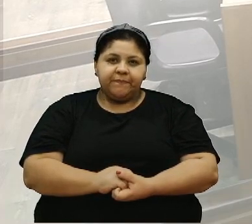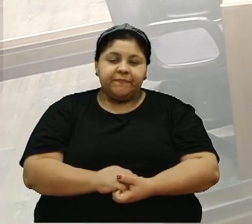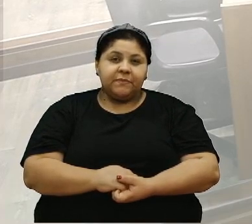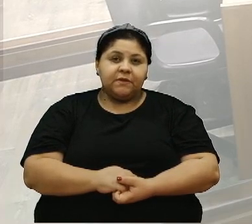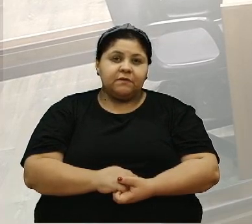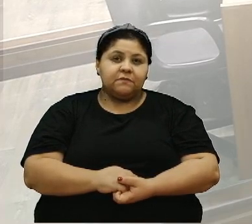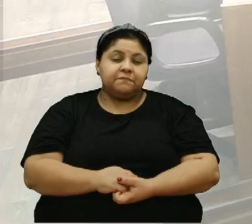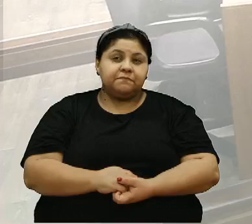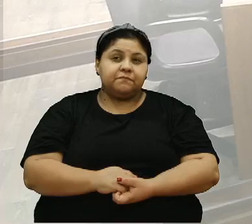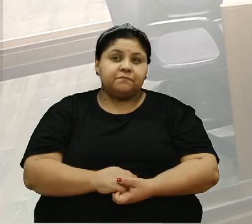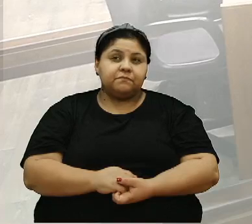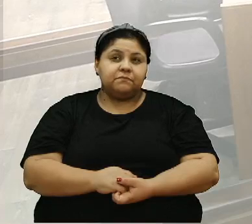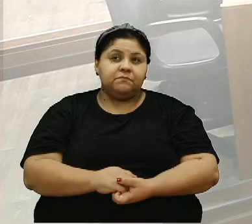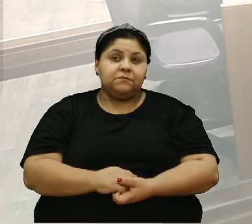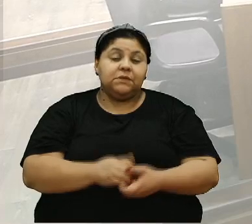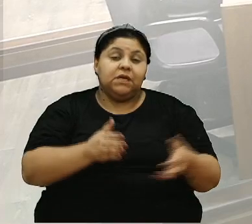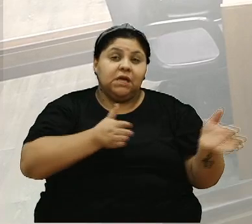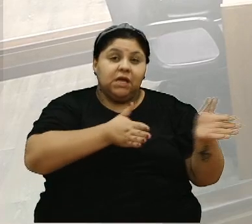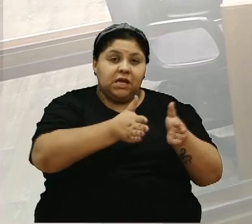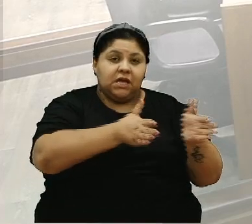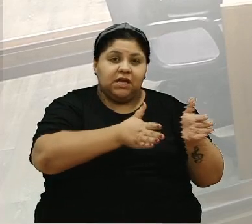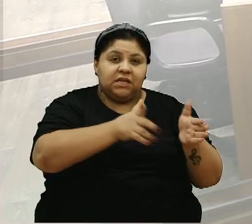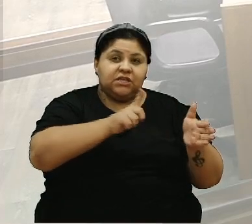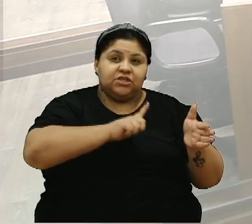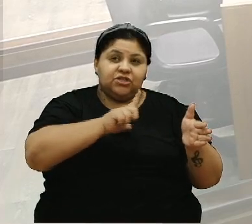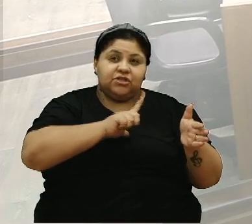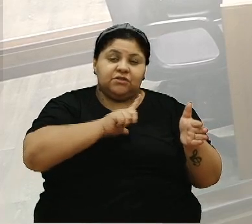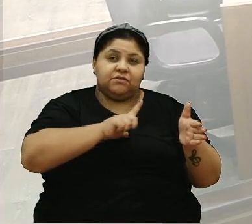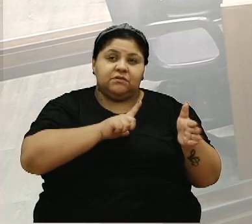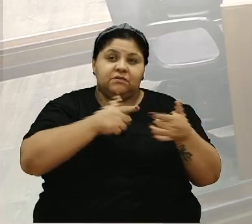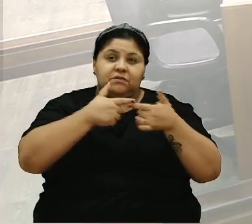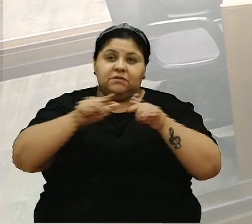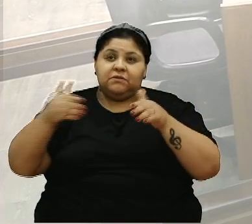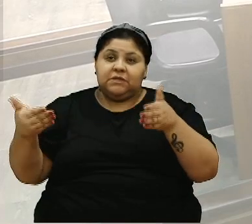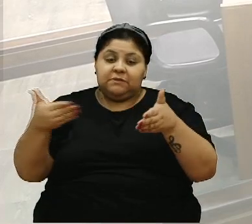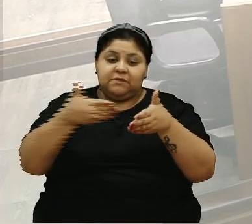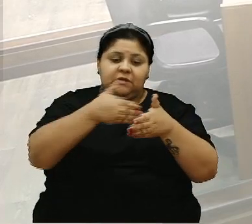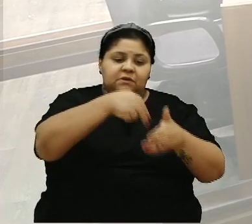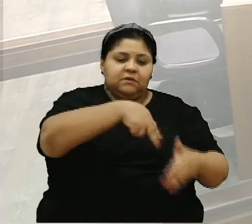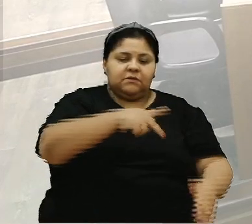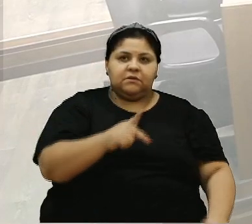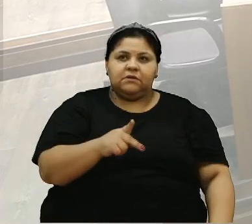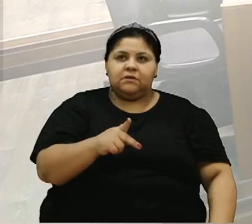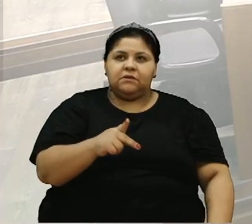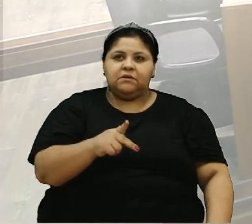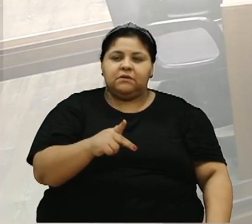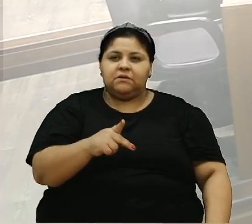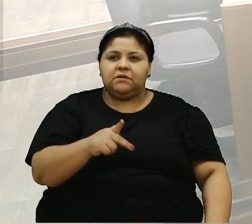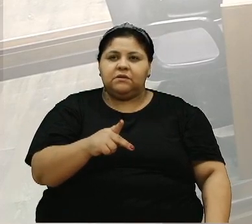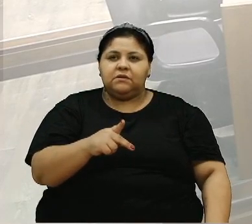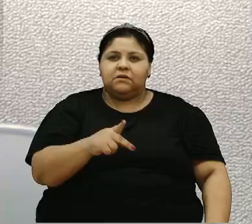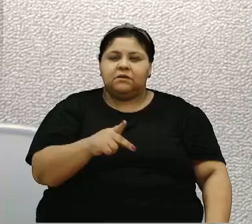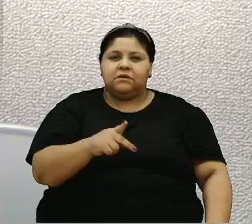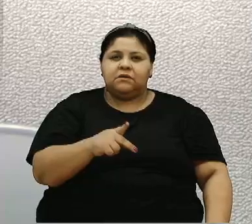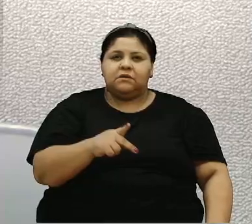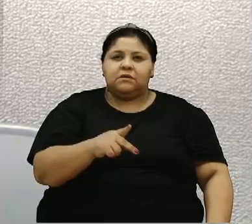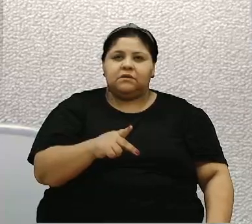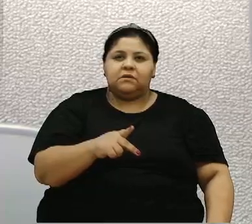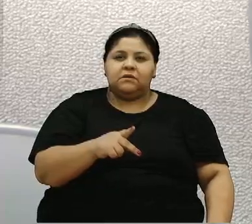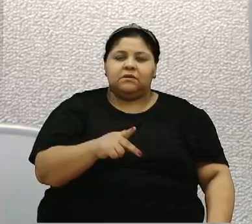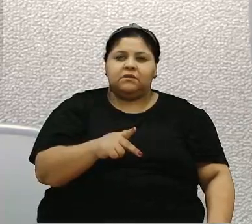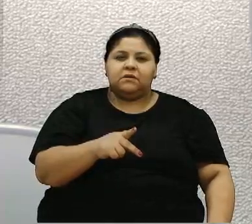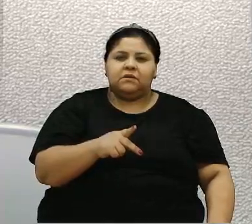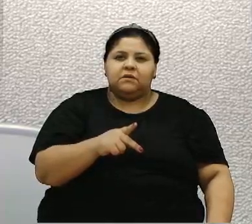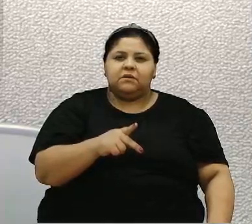vamos dizer, o acesso, que nós tínhamos. Mas para ir a Nova Petrópolis, nós vamos até ali o Vale Real, entramos